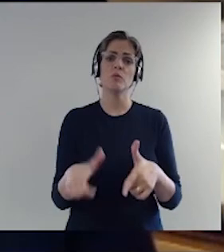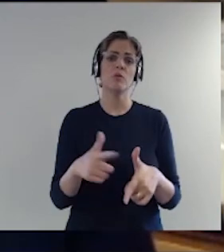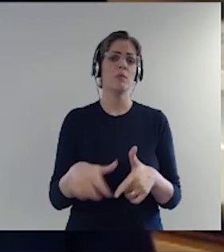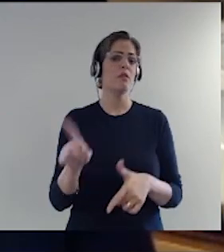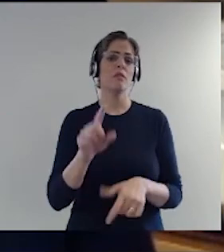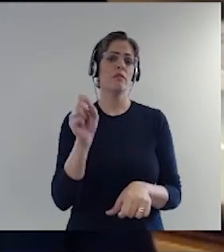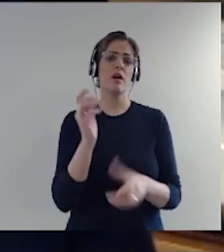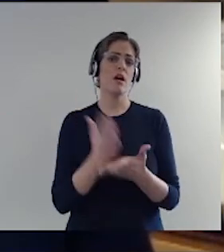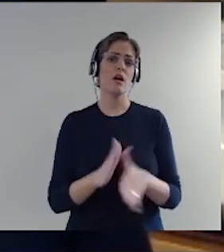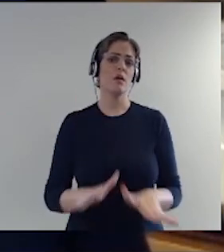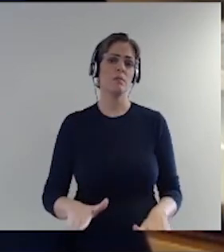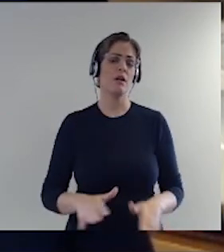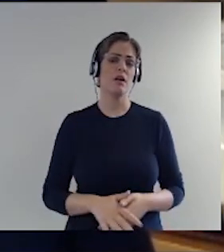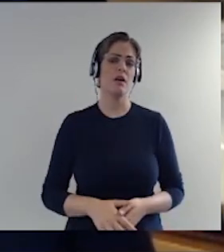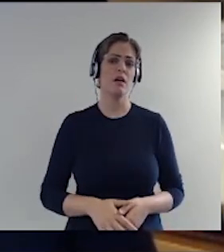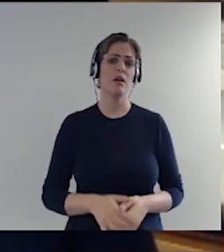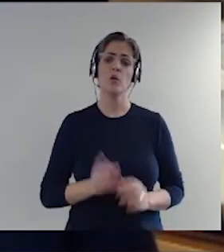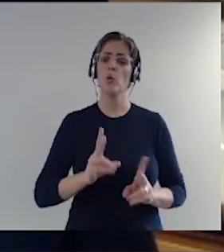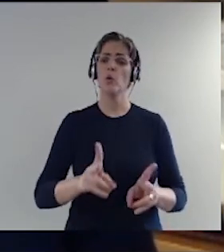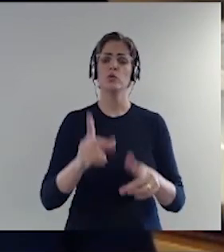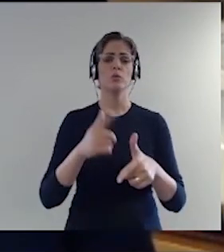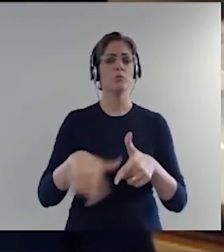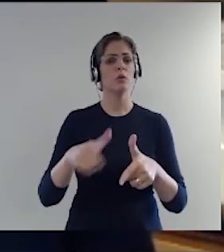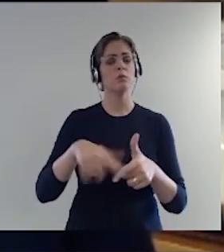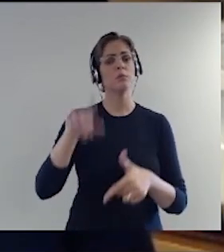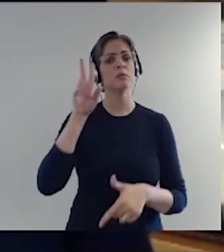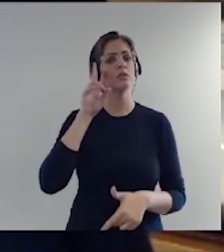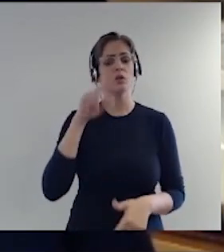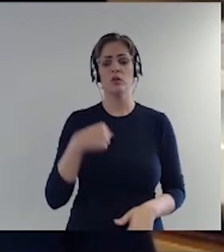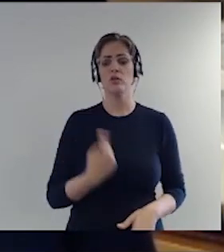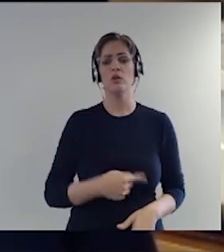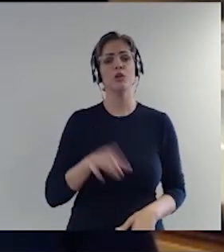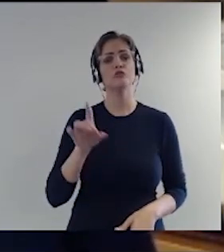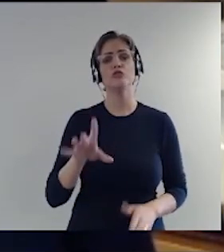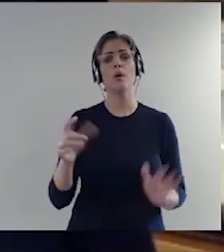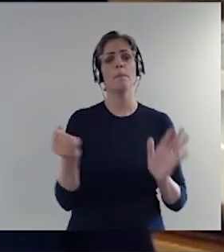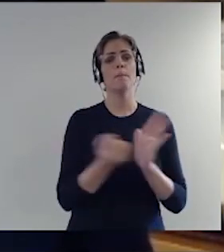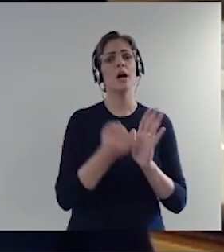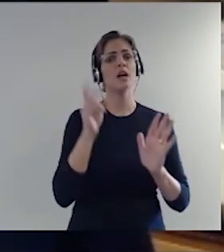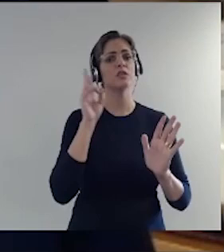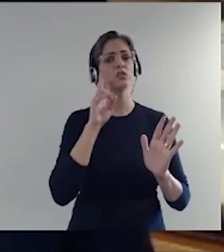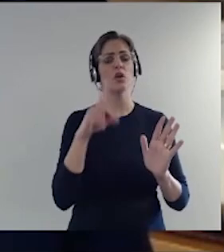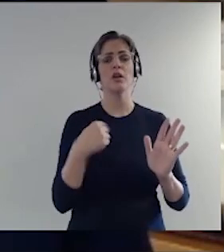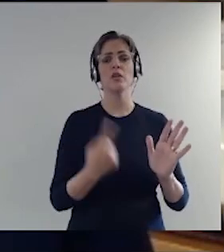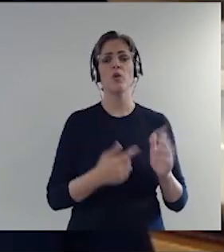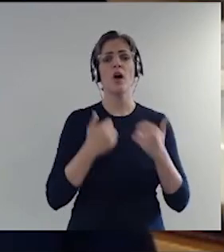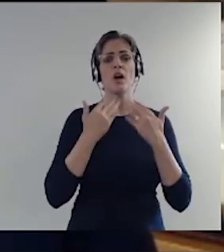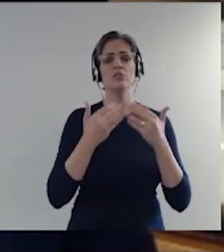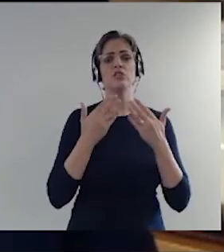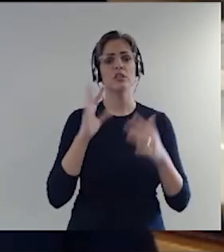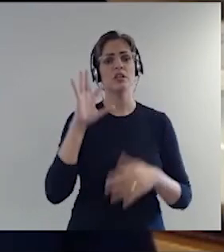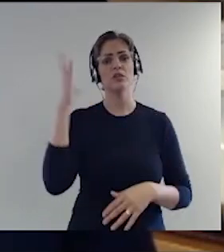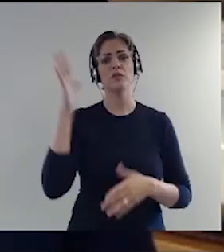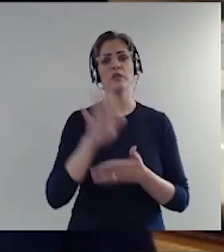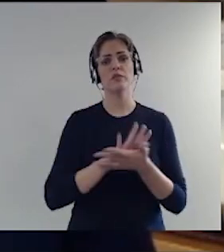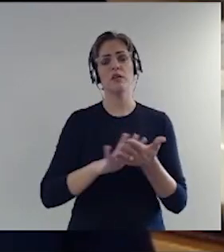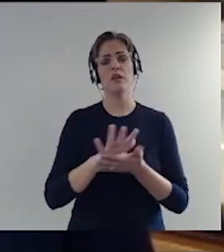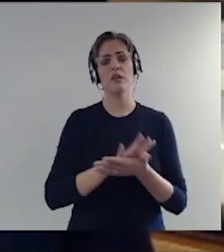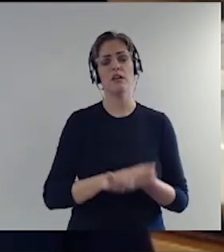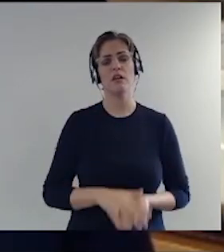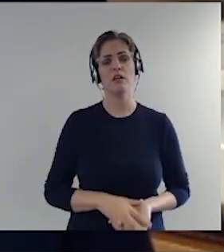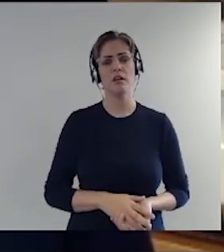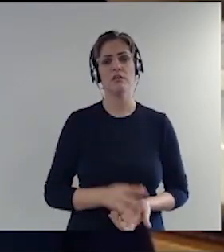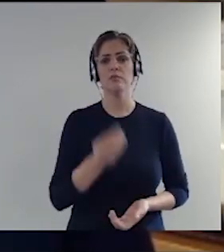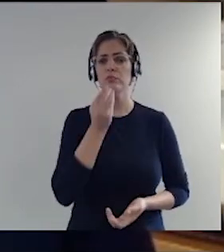na história porque nós não resolvemos, e ficaremos marcados na história porque nós não soubemos resolver. Gostaria que